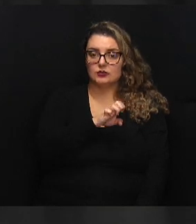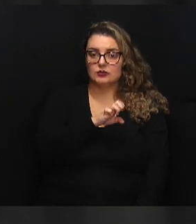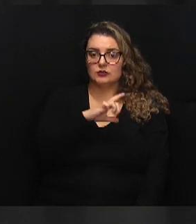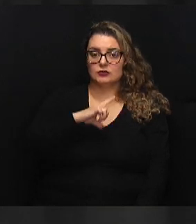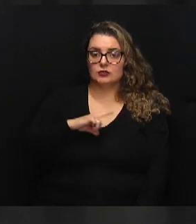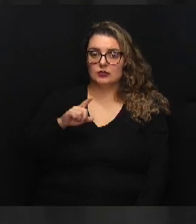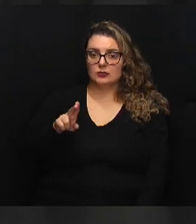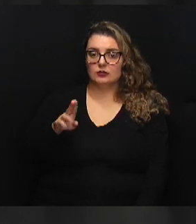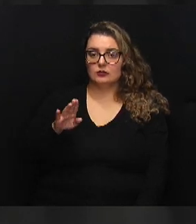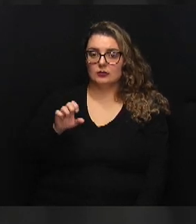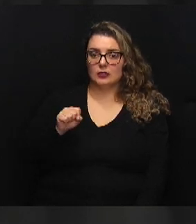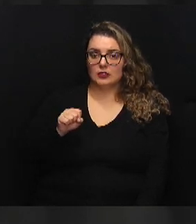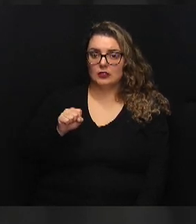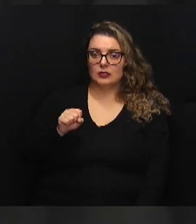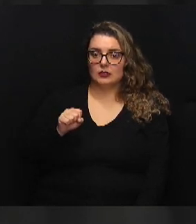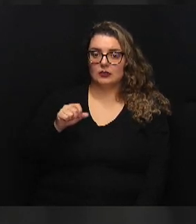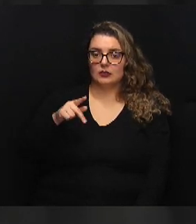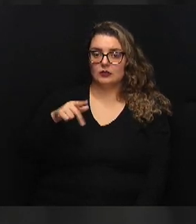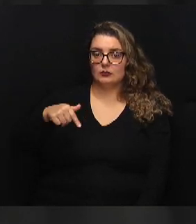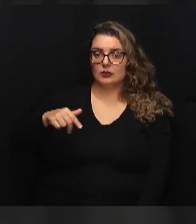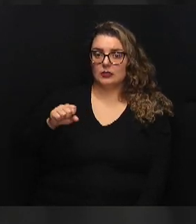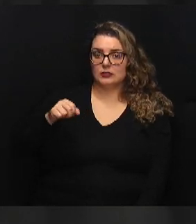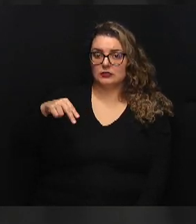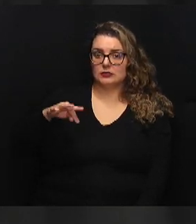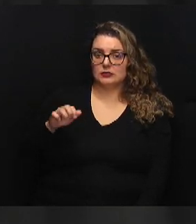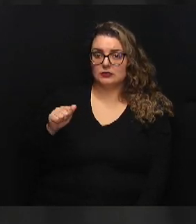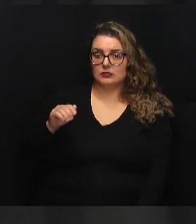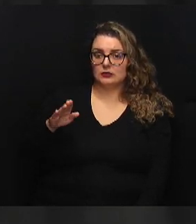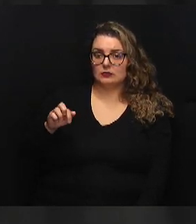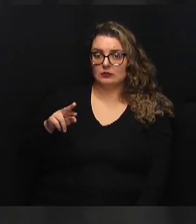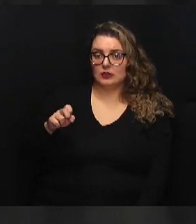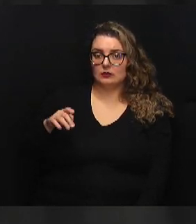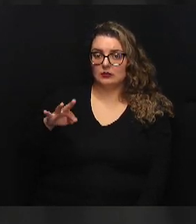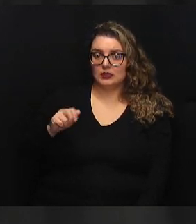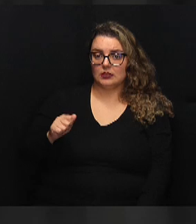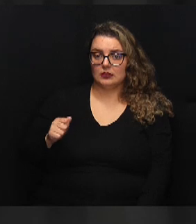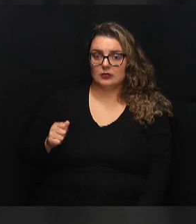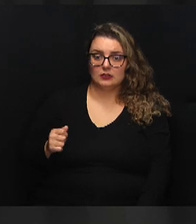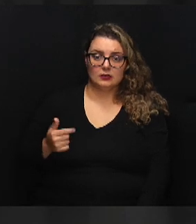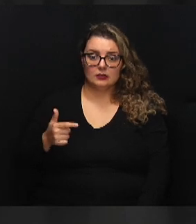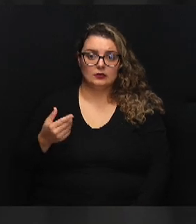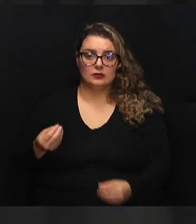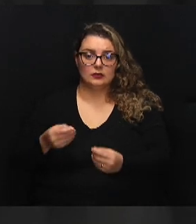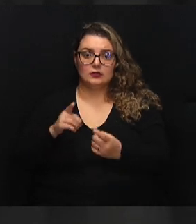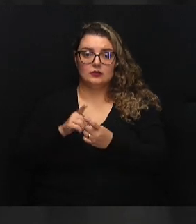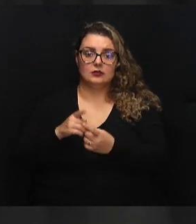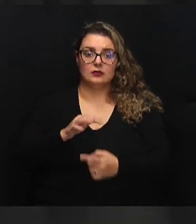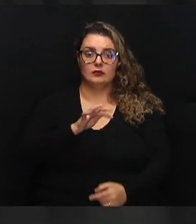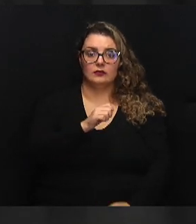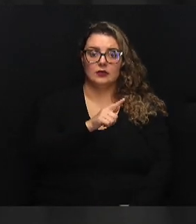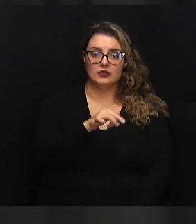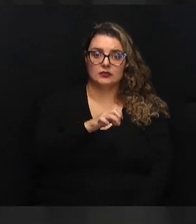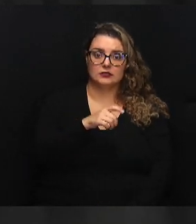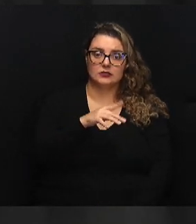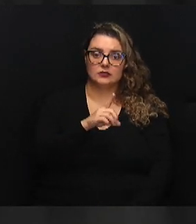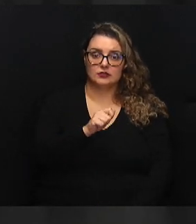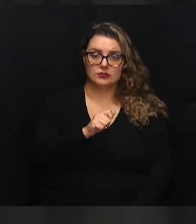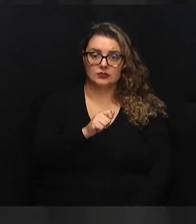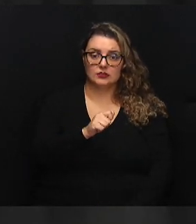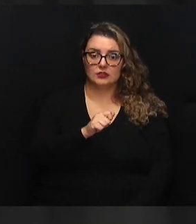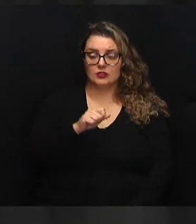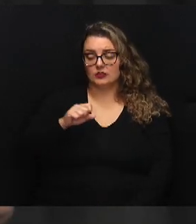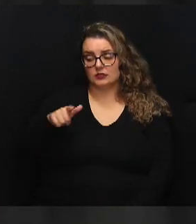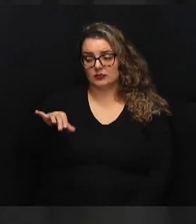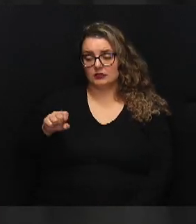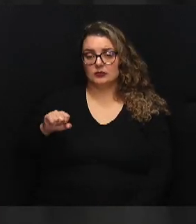no Parque Santa Bárbara, que não comporta Parque Santa Bárbara, Parque Fazendinha e Parque São Jorge. Então tem que ser feito